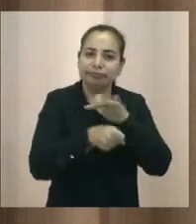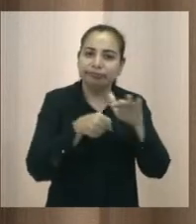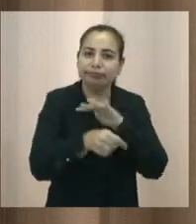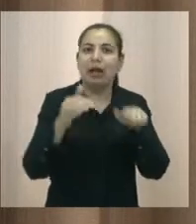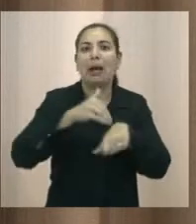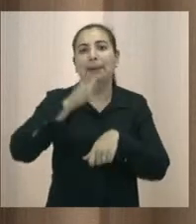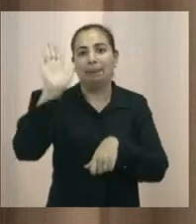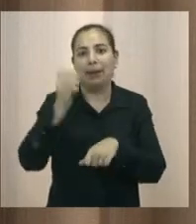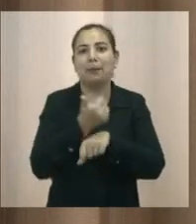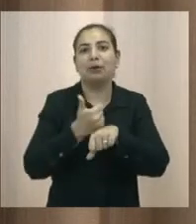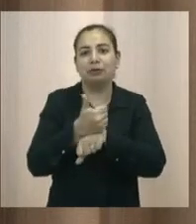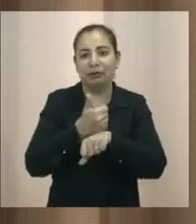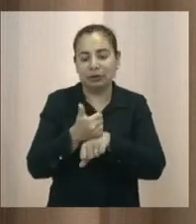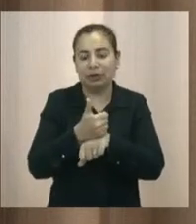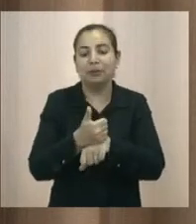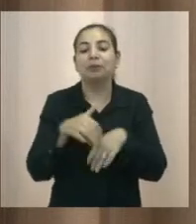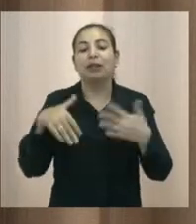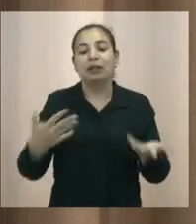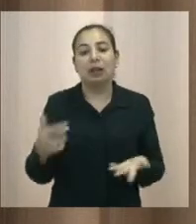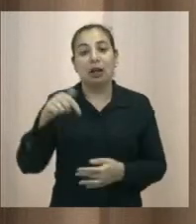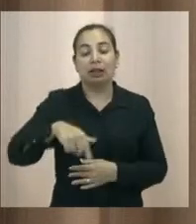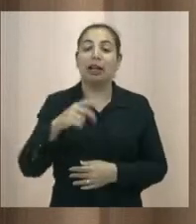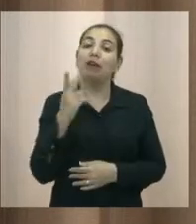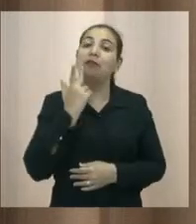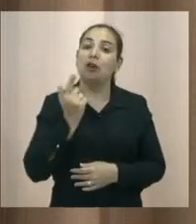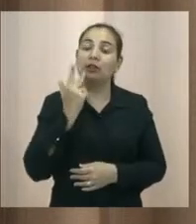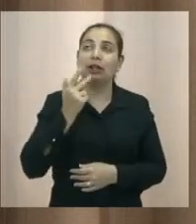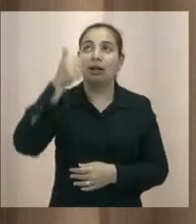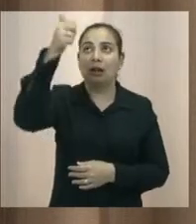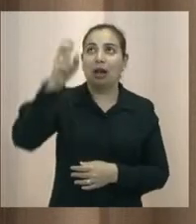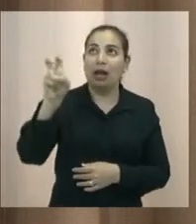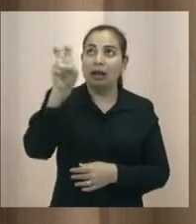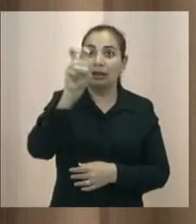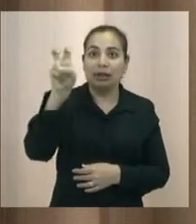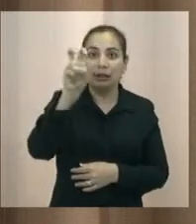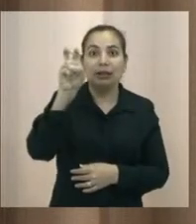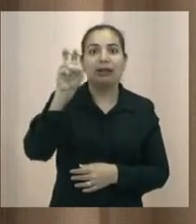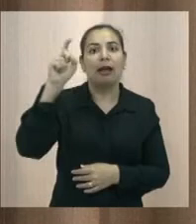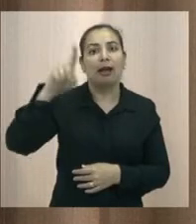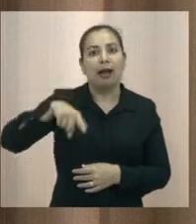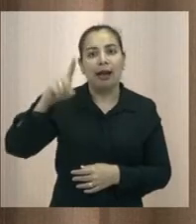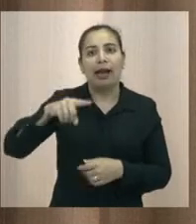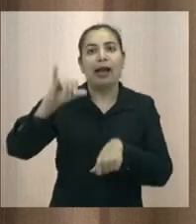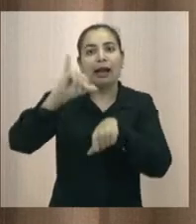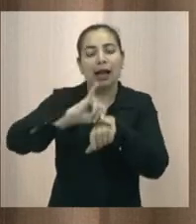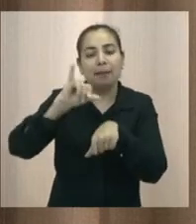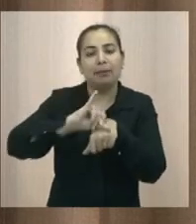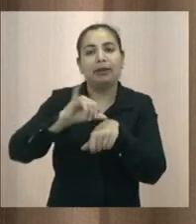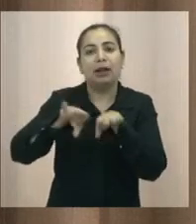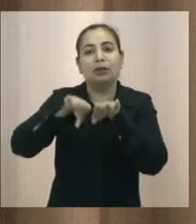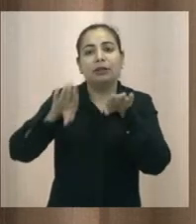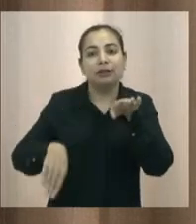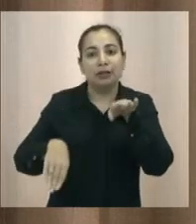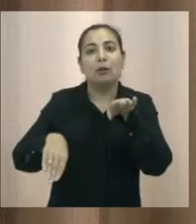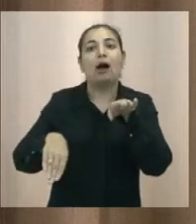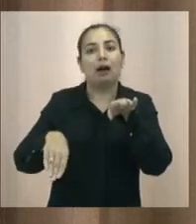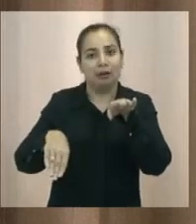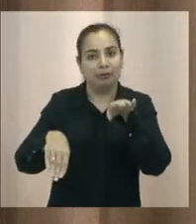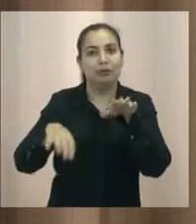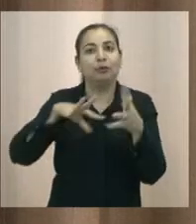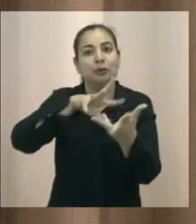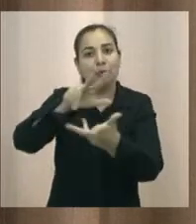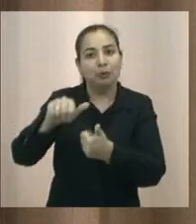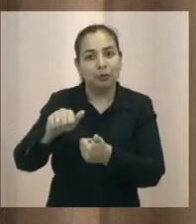do povo. Fortaleza é a 5ª capital mais desigual do planeta, né, e a capital mais desigual do Brasil. Então, a